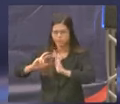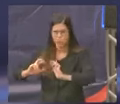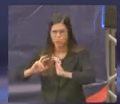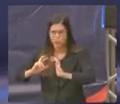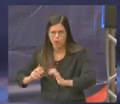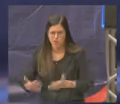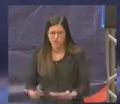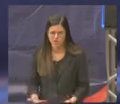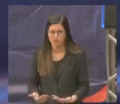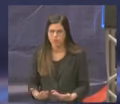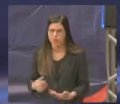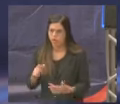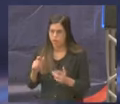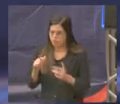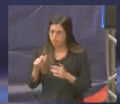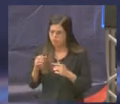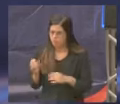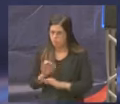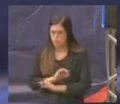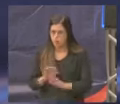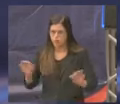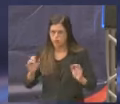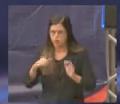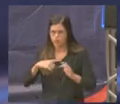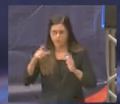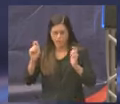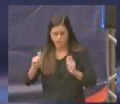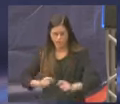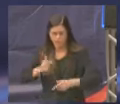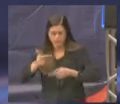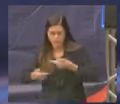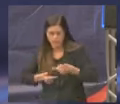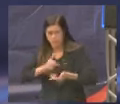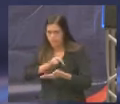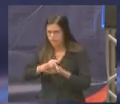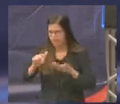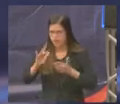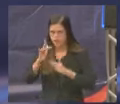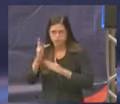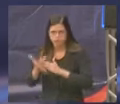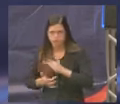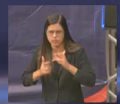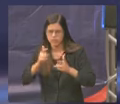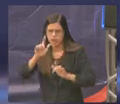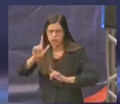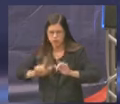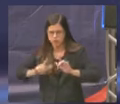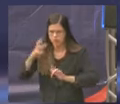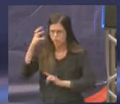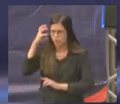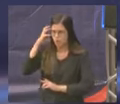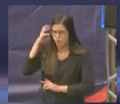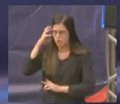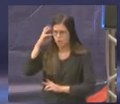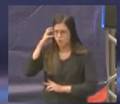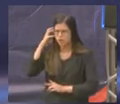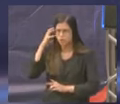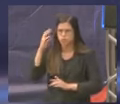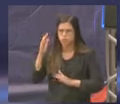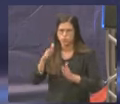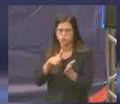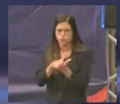ter capacidade para trabalhar em várias mídias, trabalhar na televisão, no rádio, na mídia